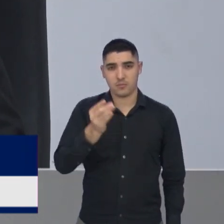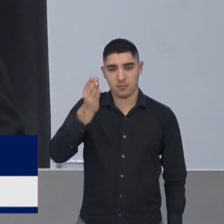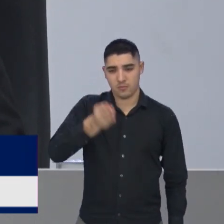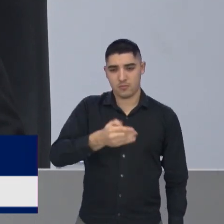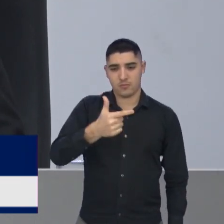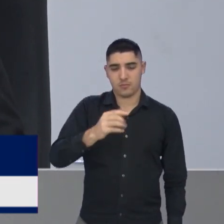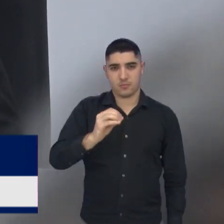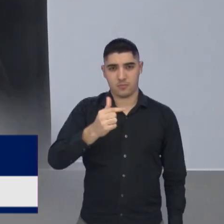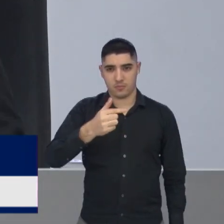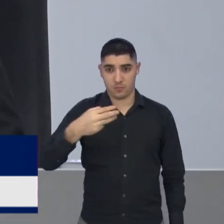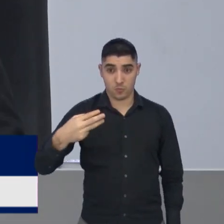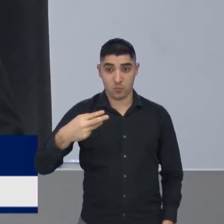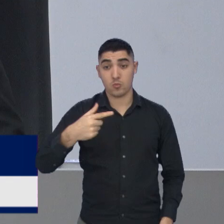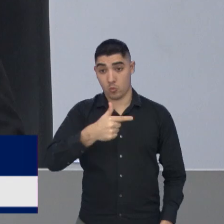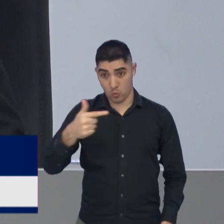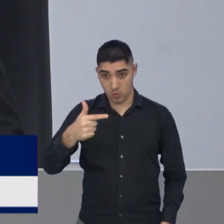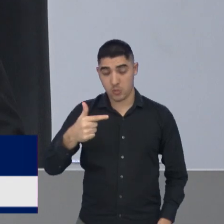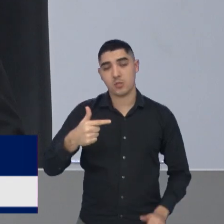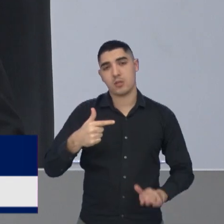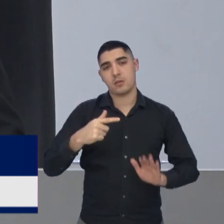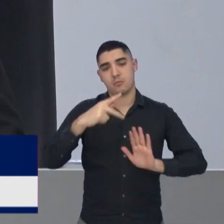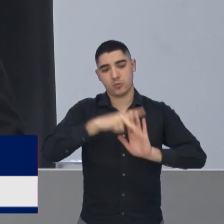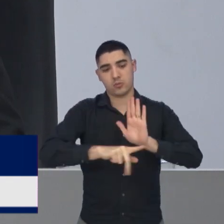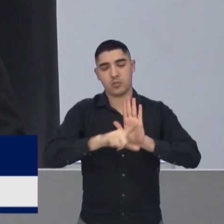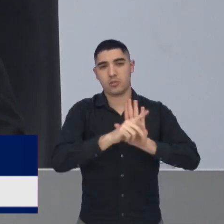11681/2022, projeto de lei de número